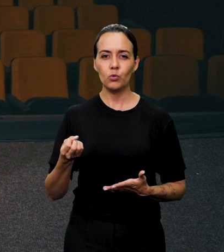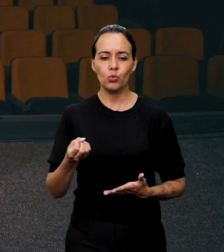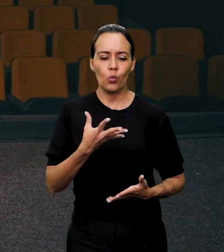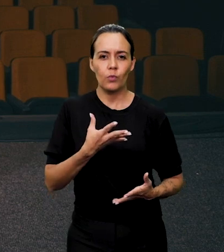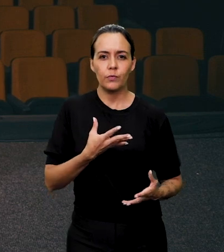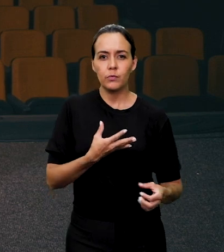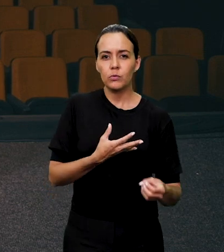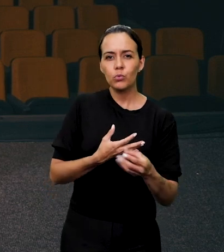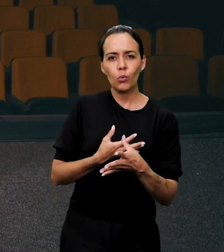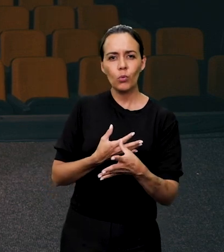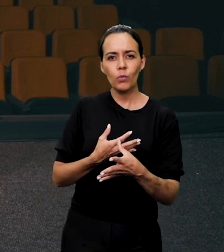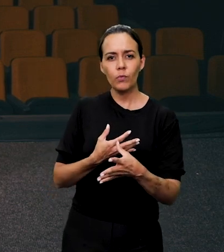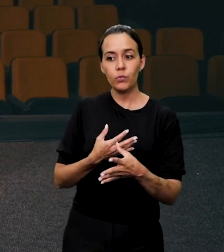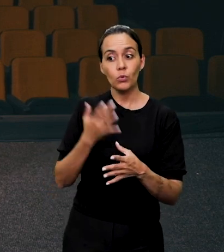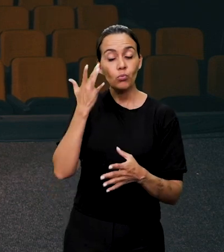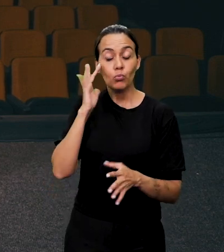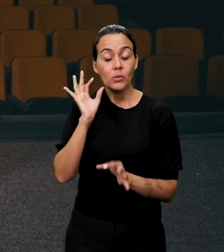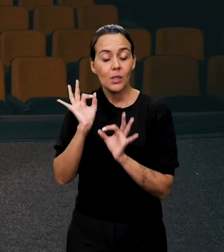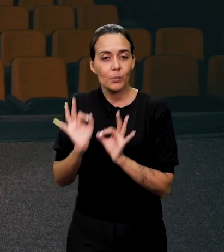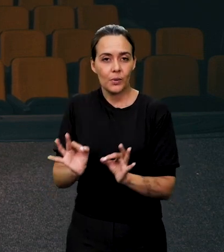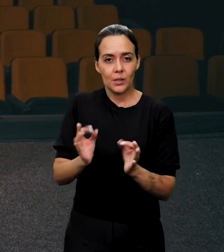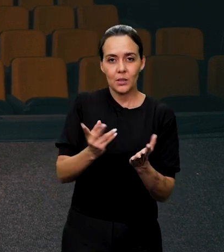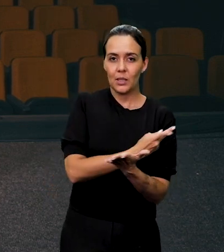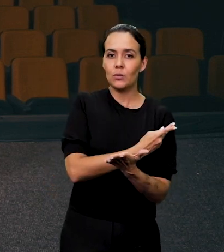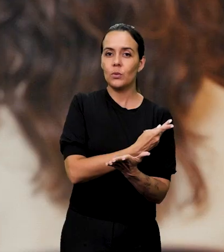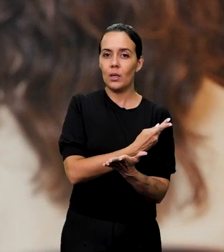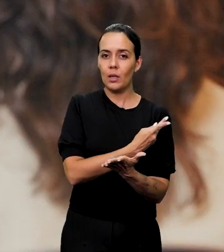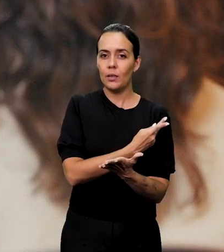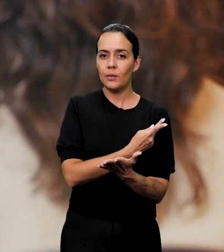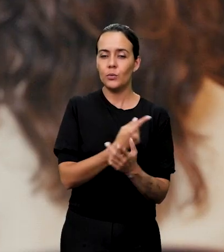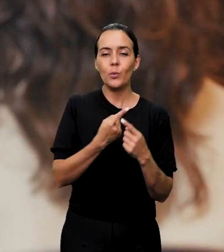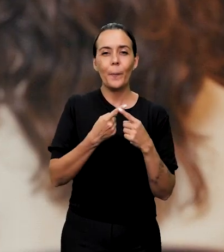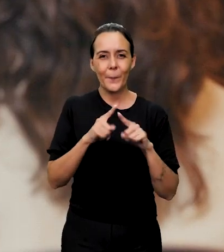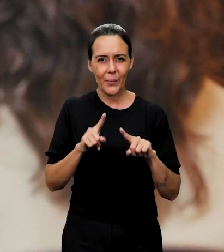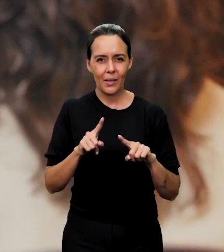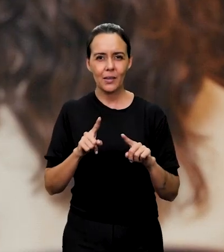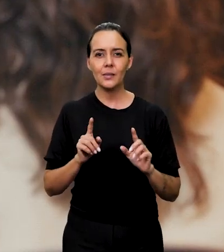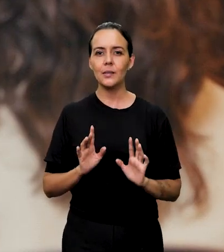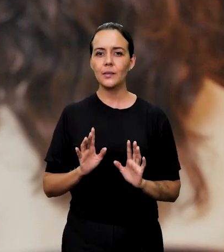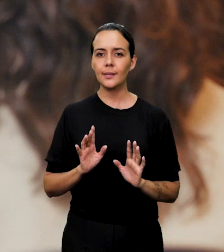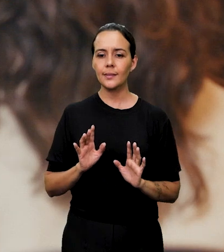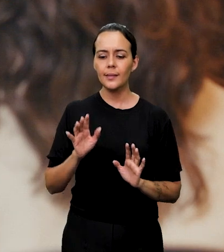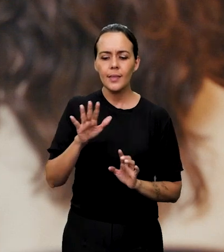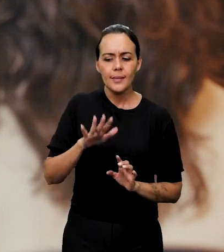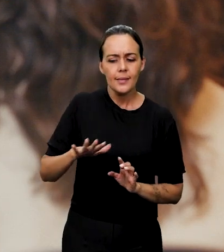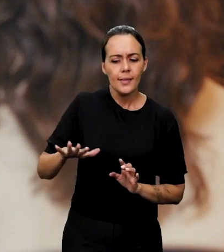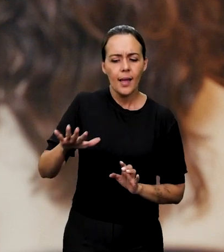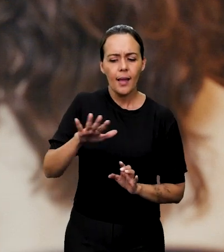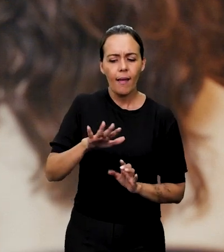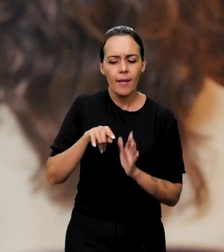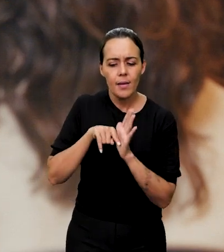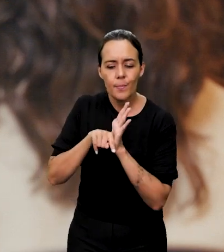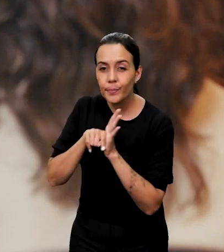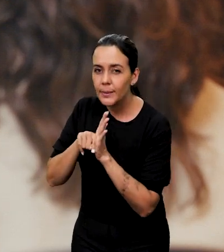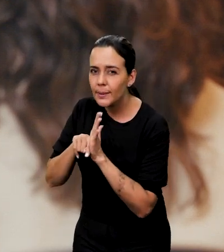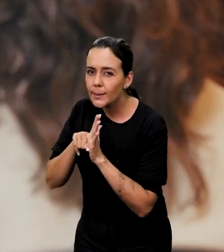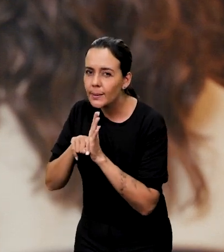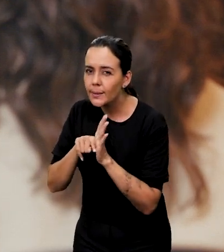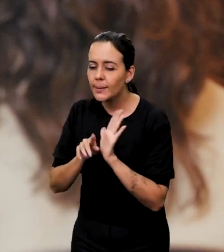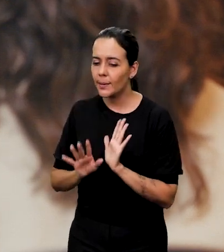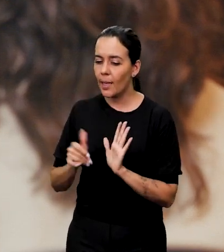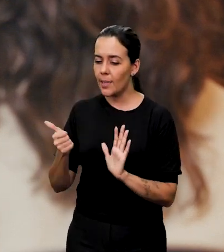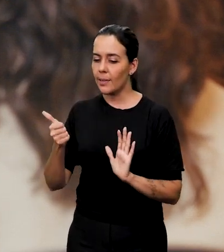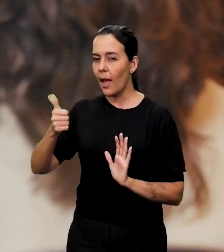gente eventualmente nem sabe se é errado ou certo, mas ali a gente tem um campinho que é um pouco como a ciência,